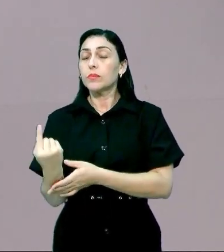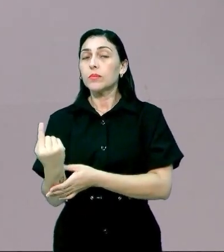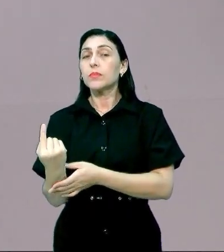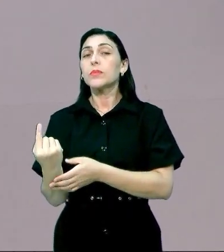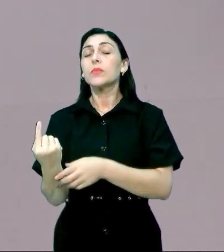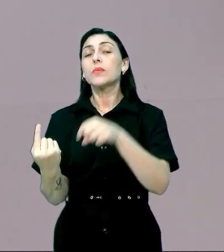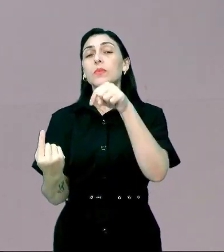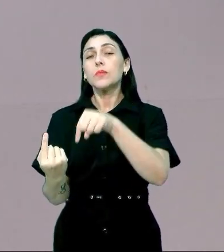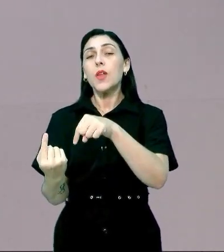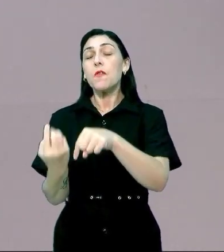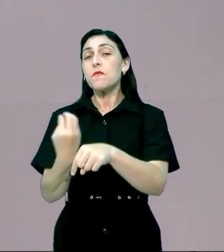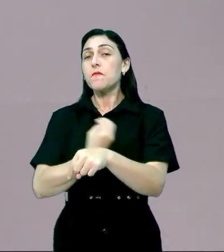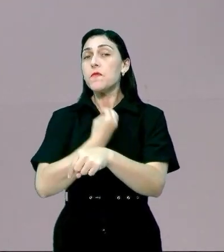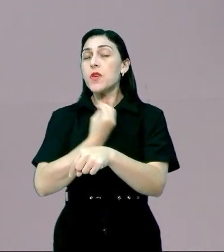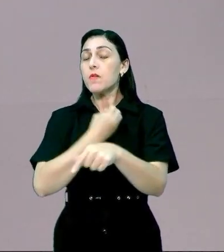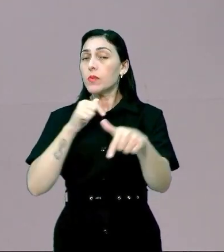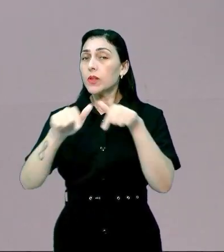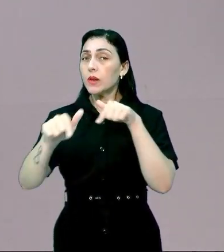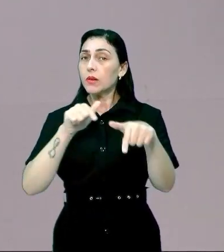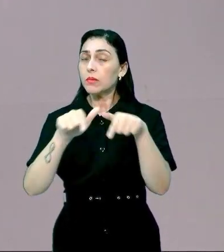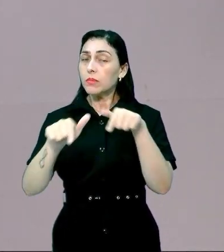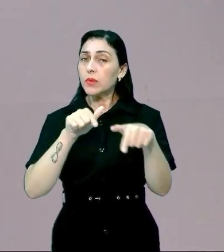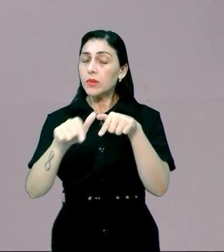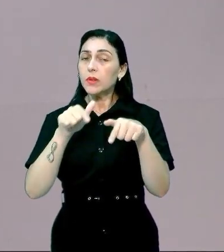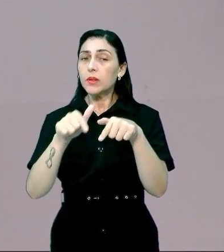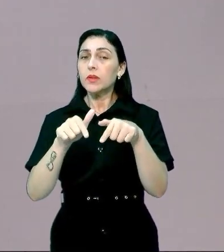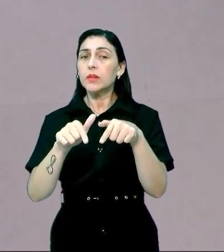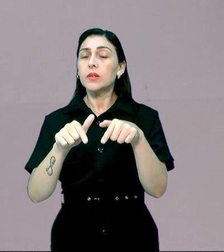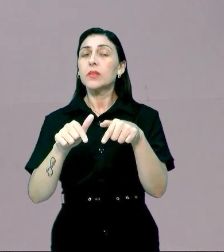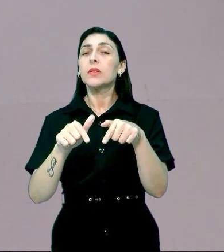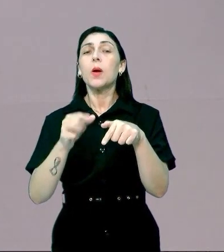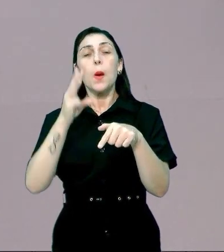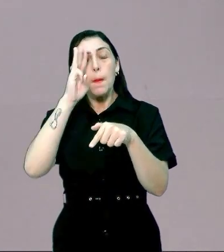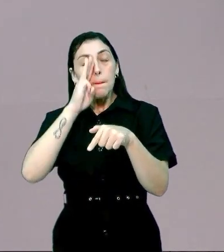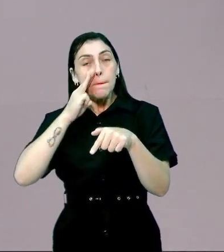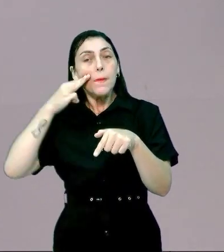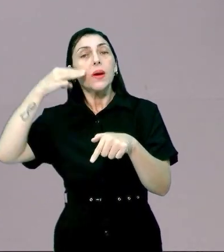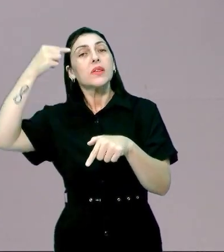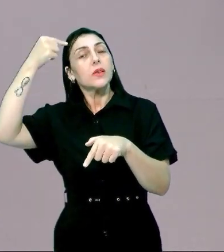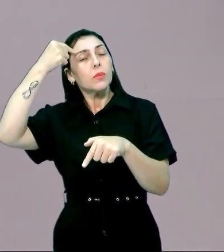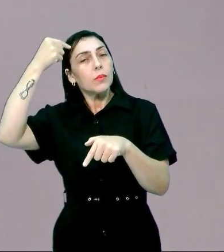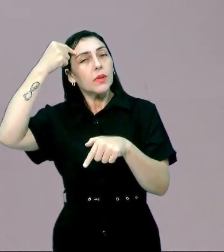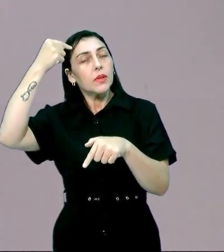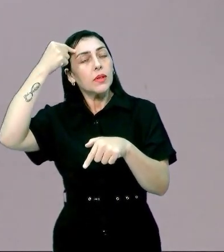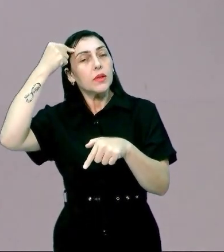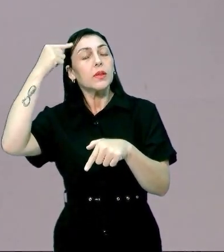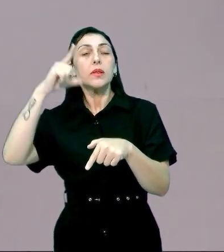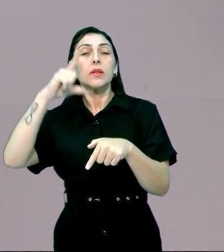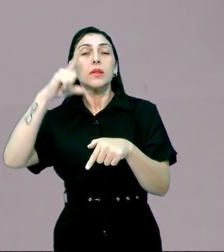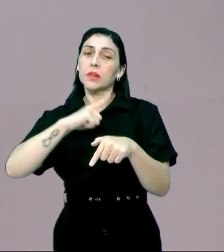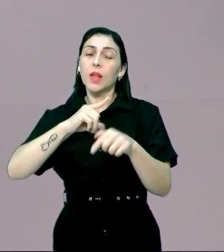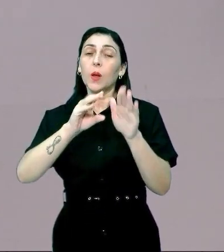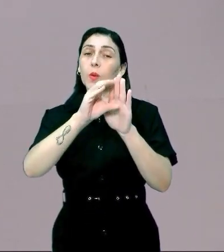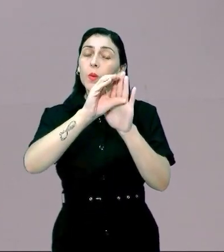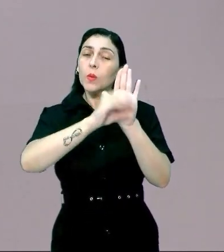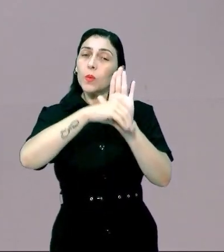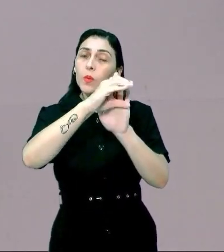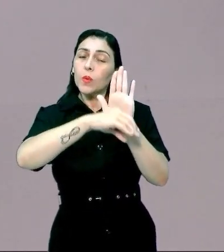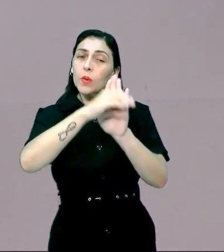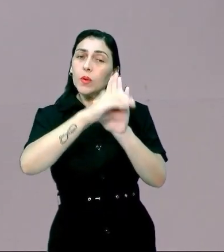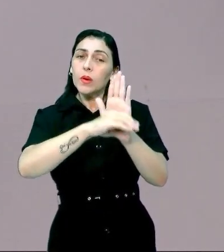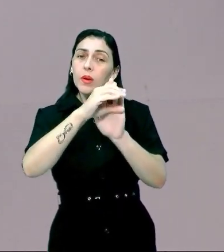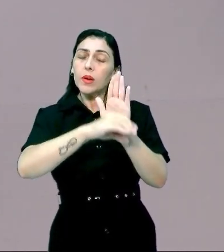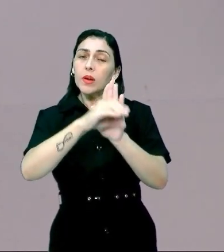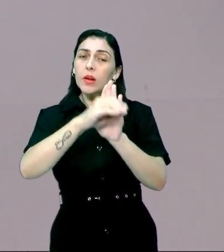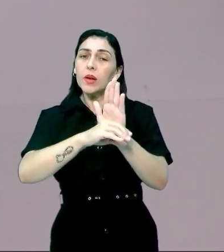ele somente vive para o trabalho. Na corrente marxista do pensamento, existe um conceito que se